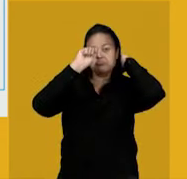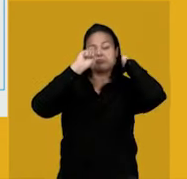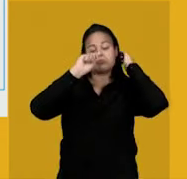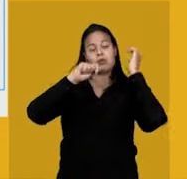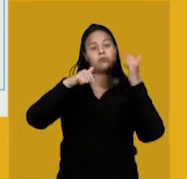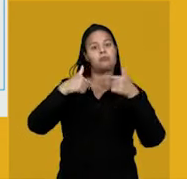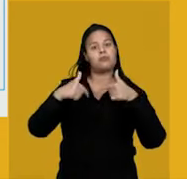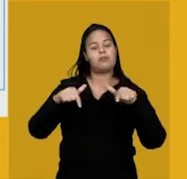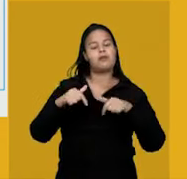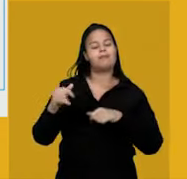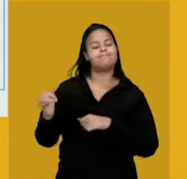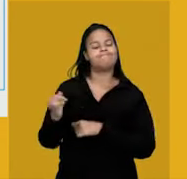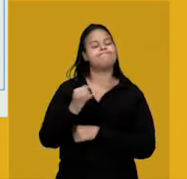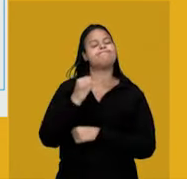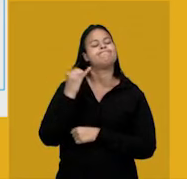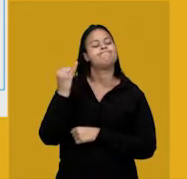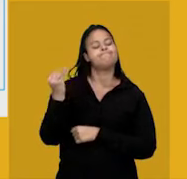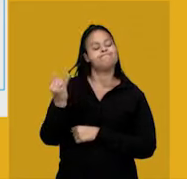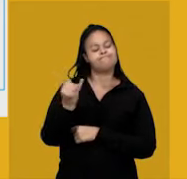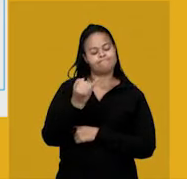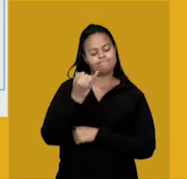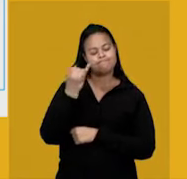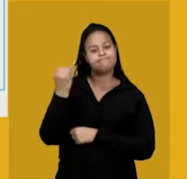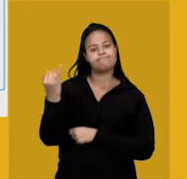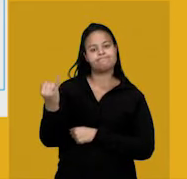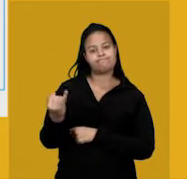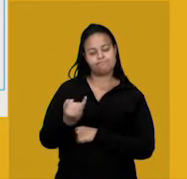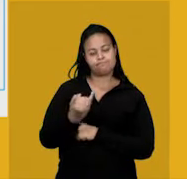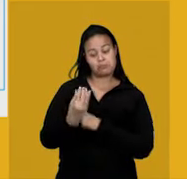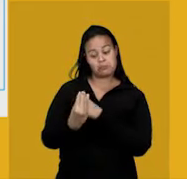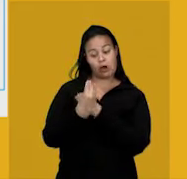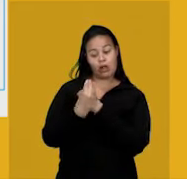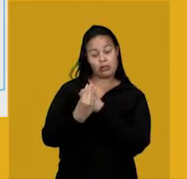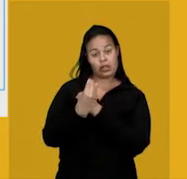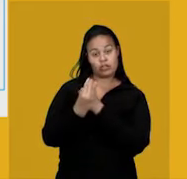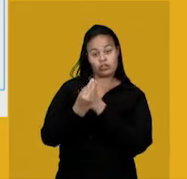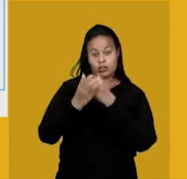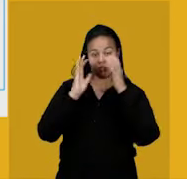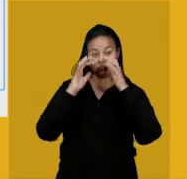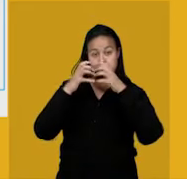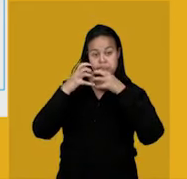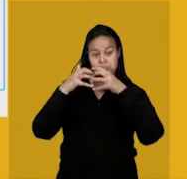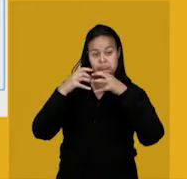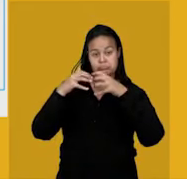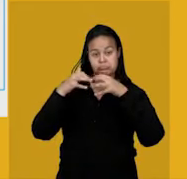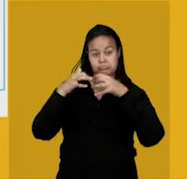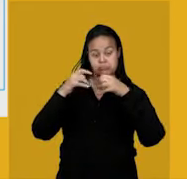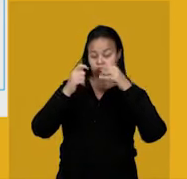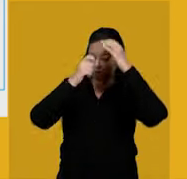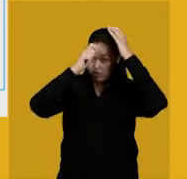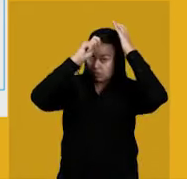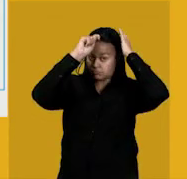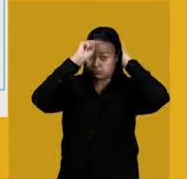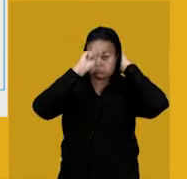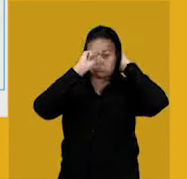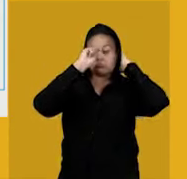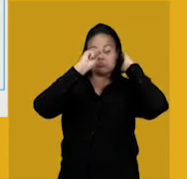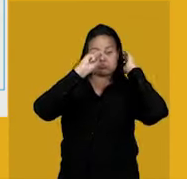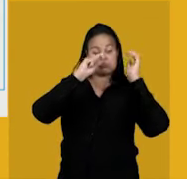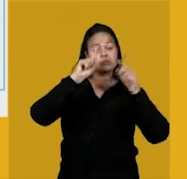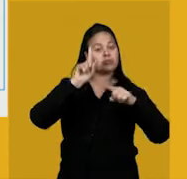é fundamental para proteger o encéfalo. Esse equipamento é